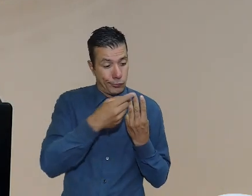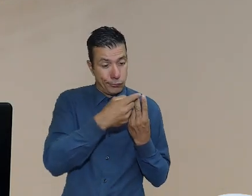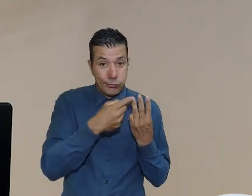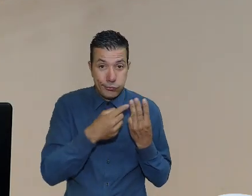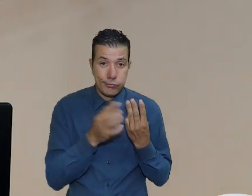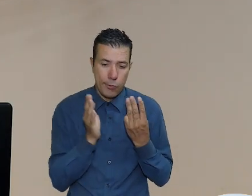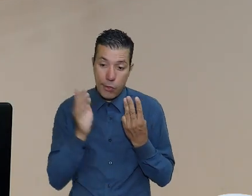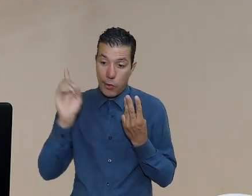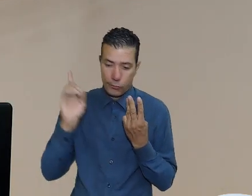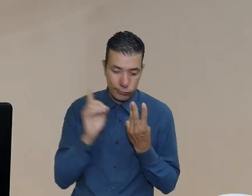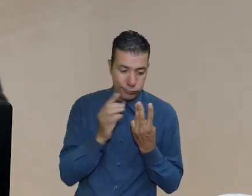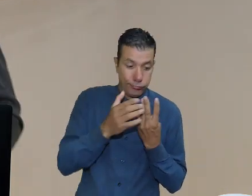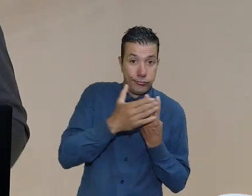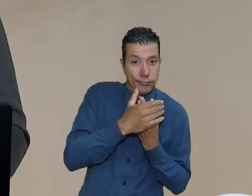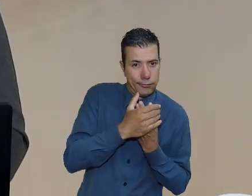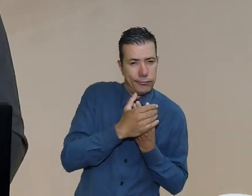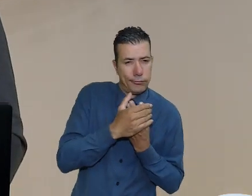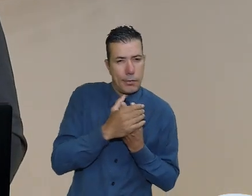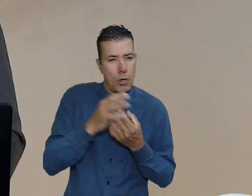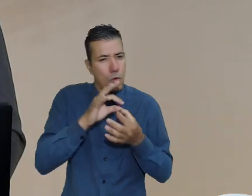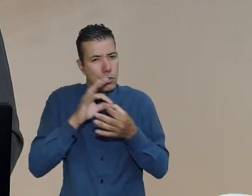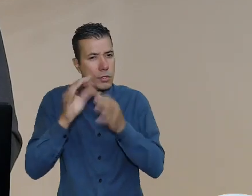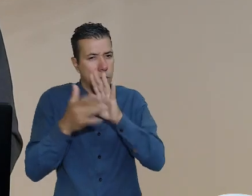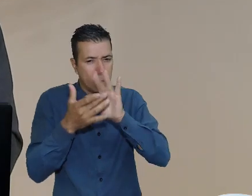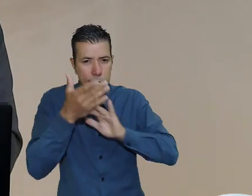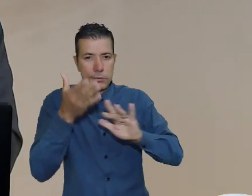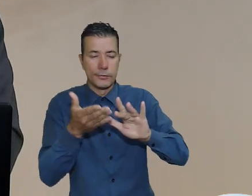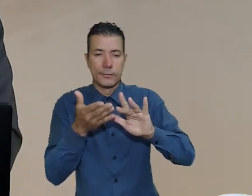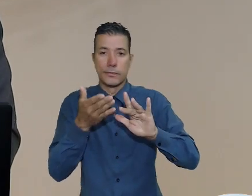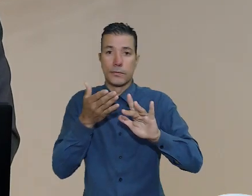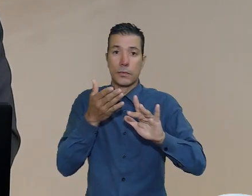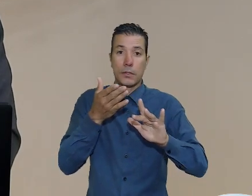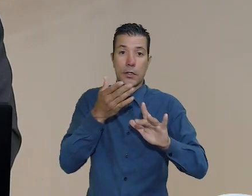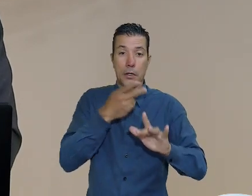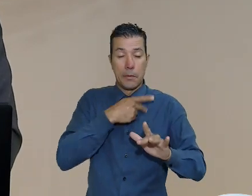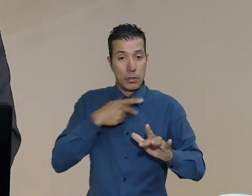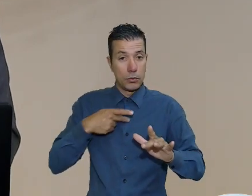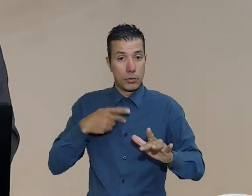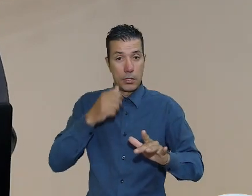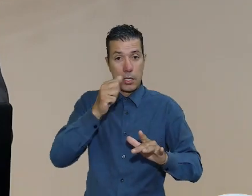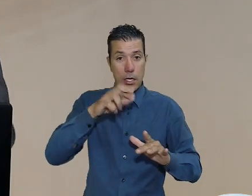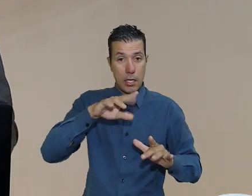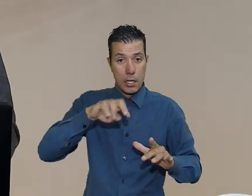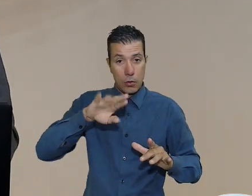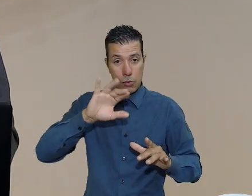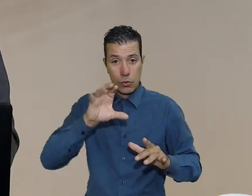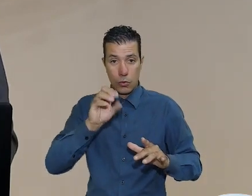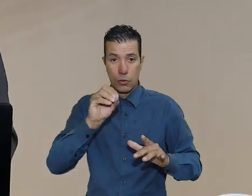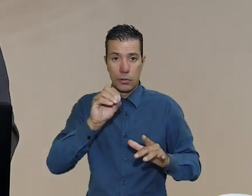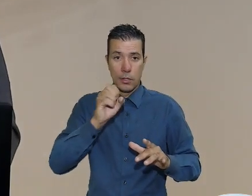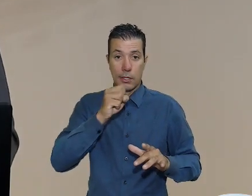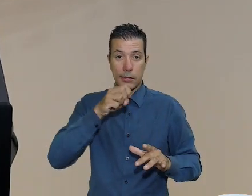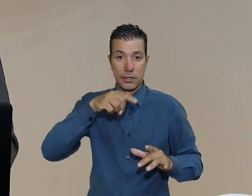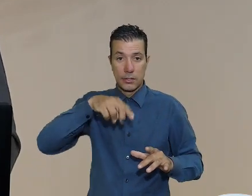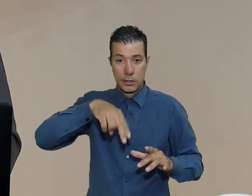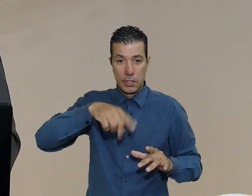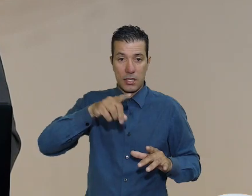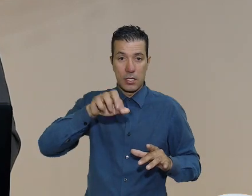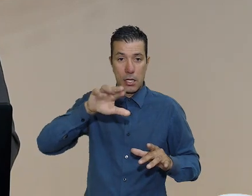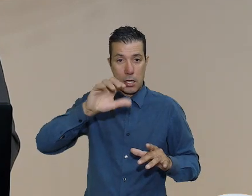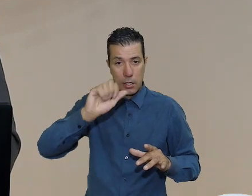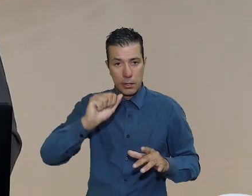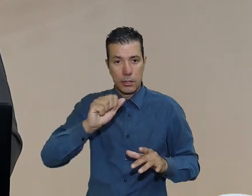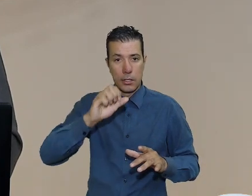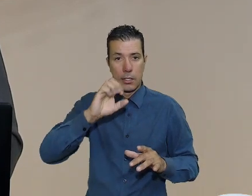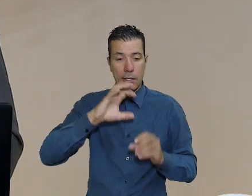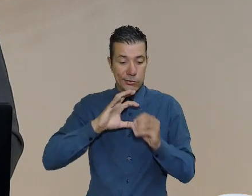Senhor Jesus. Pastor Rogério Araújo pede oração por Sandra e Sebastião.